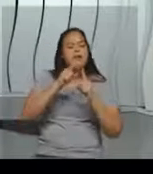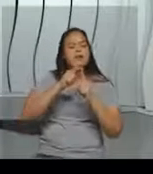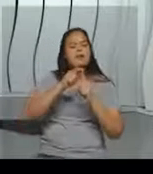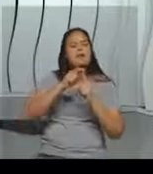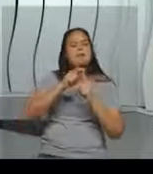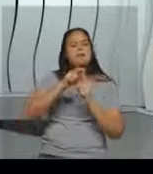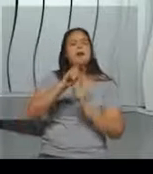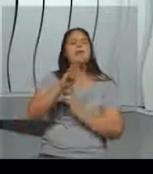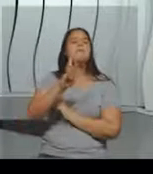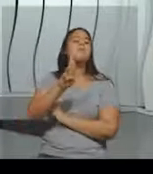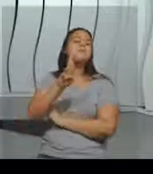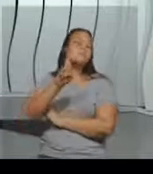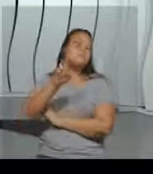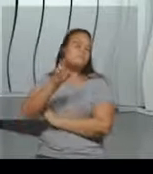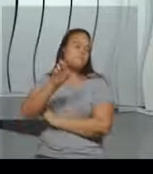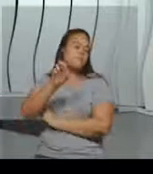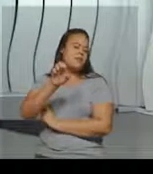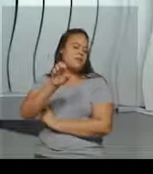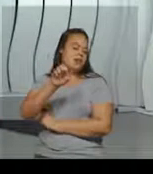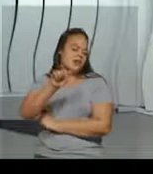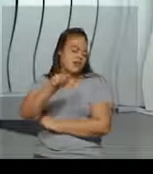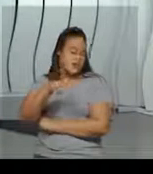diretamente